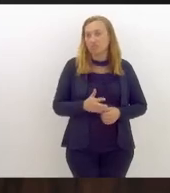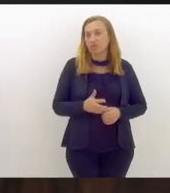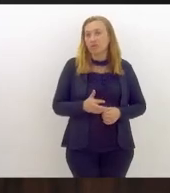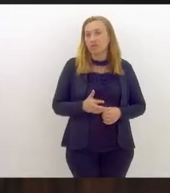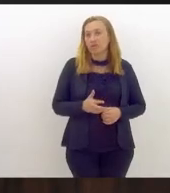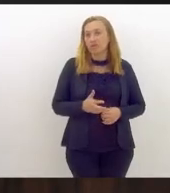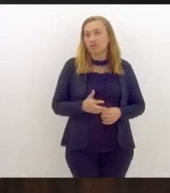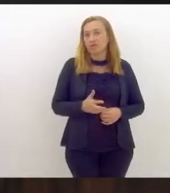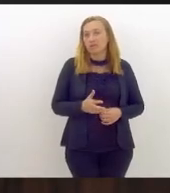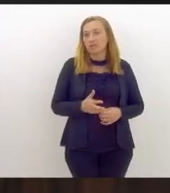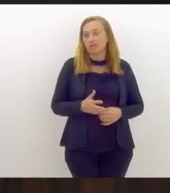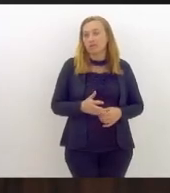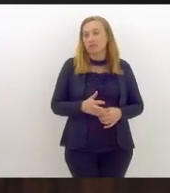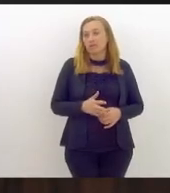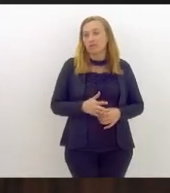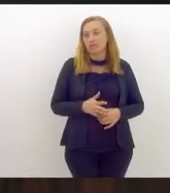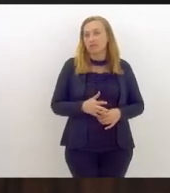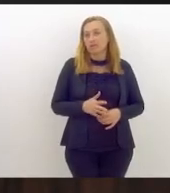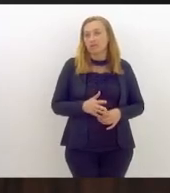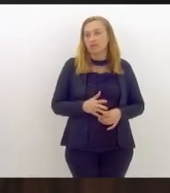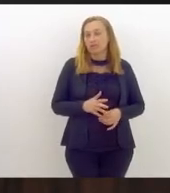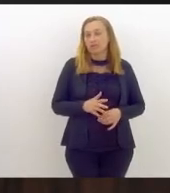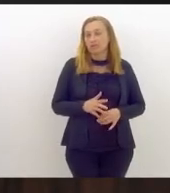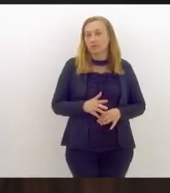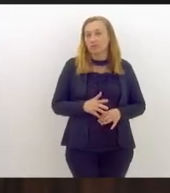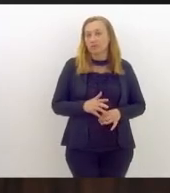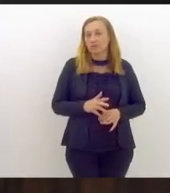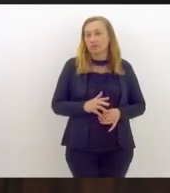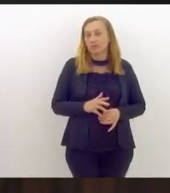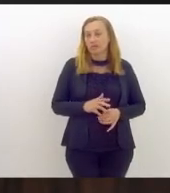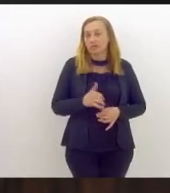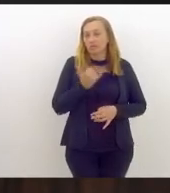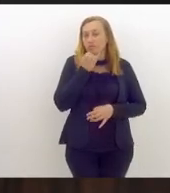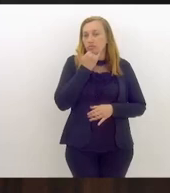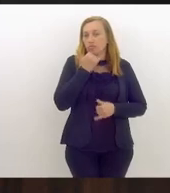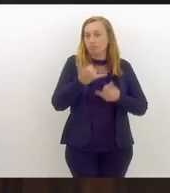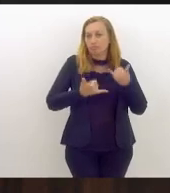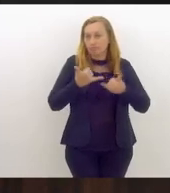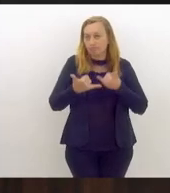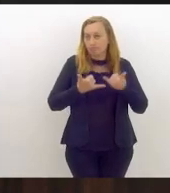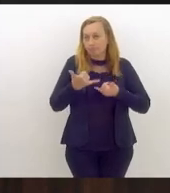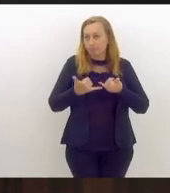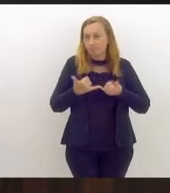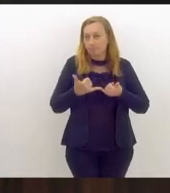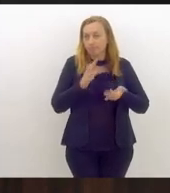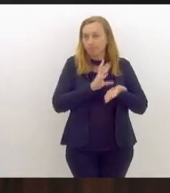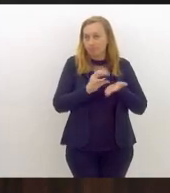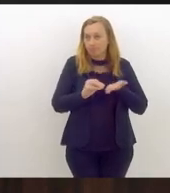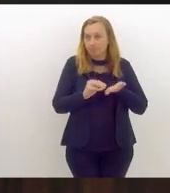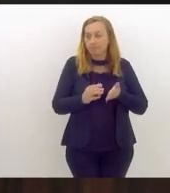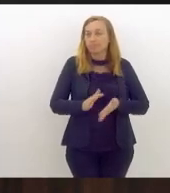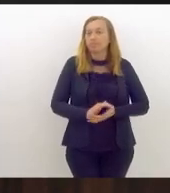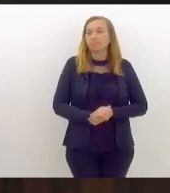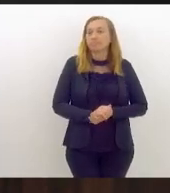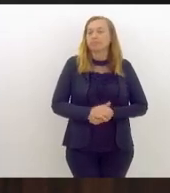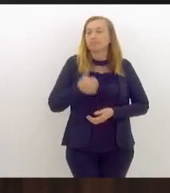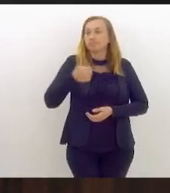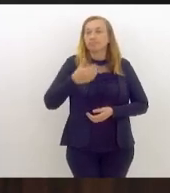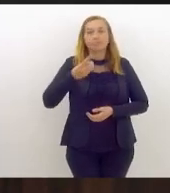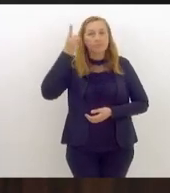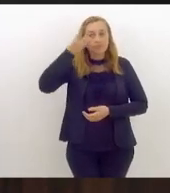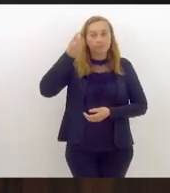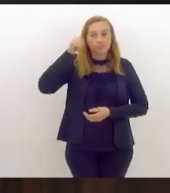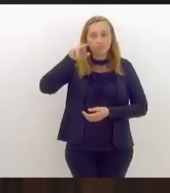Entendeu? Então, mas eu vou antecipar aqui. Desculpa da brincadeira, mas vamos à pauta. Primeiro, então, o deputado